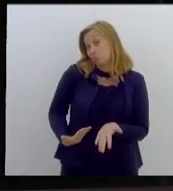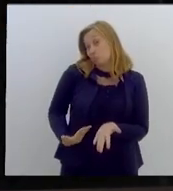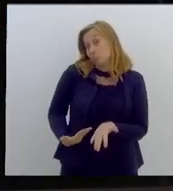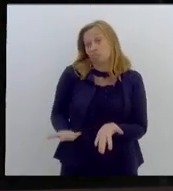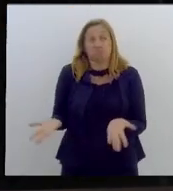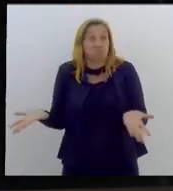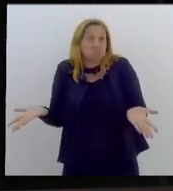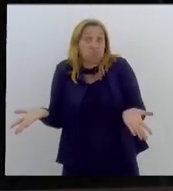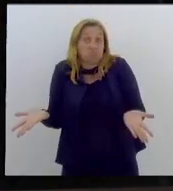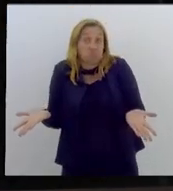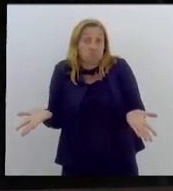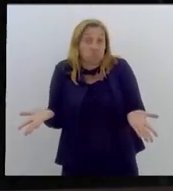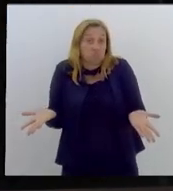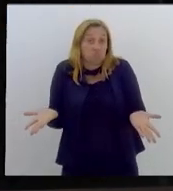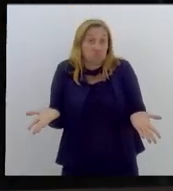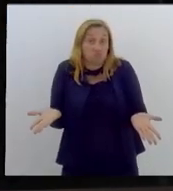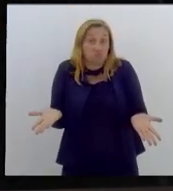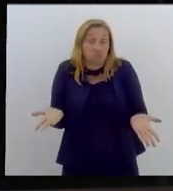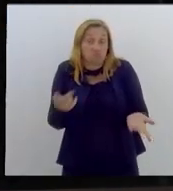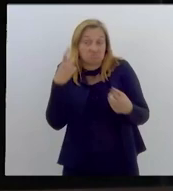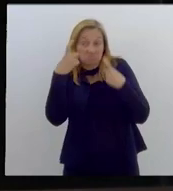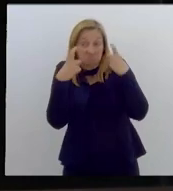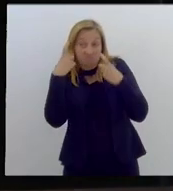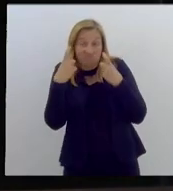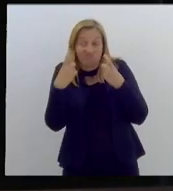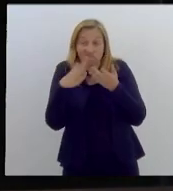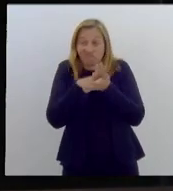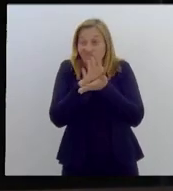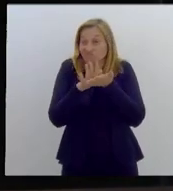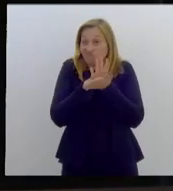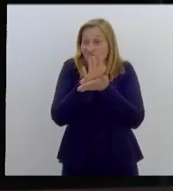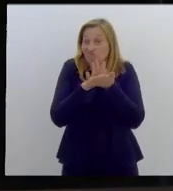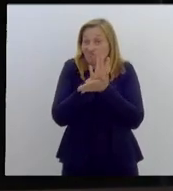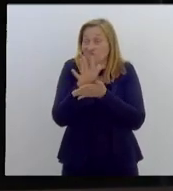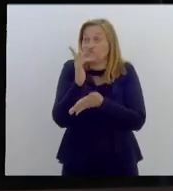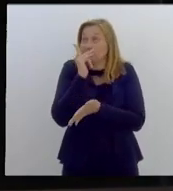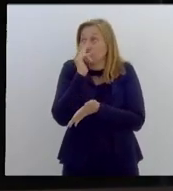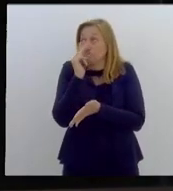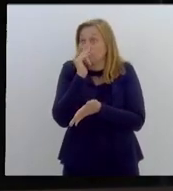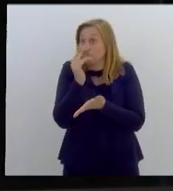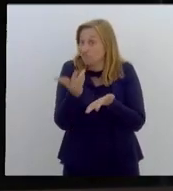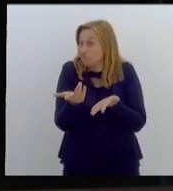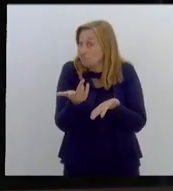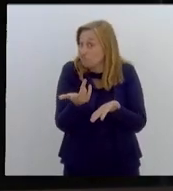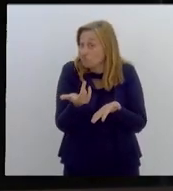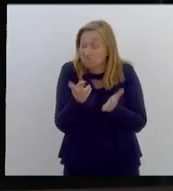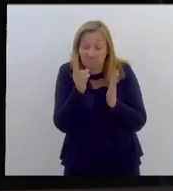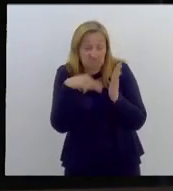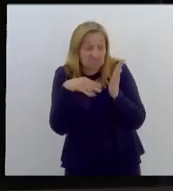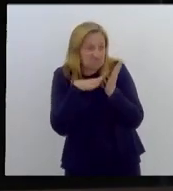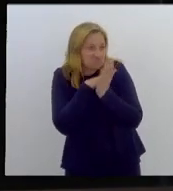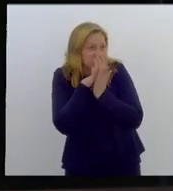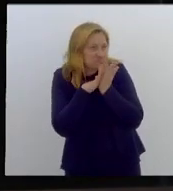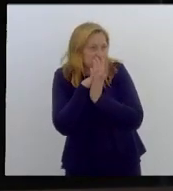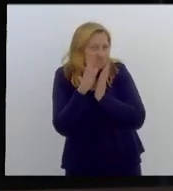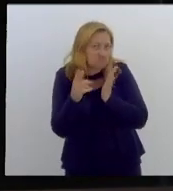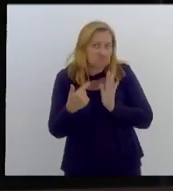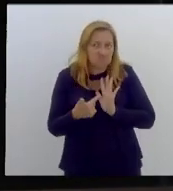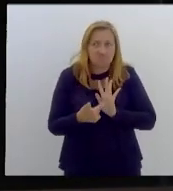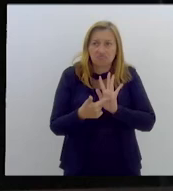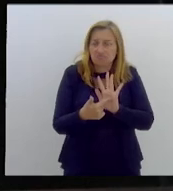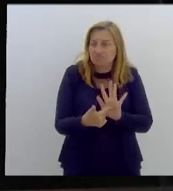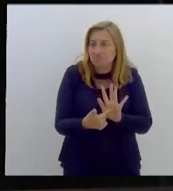sem ter a menor preocupação, parece sequer de ler aquilo que a gente coloca